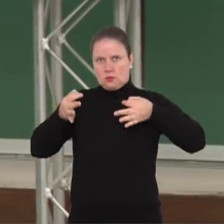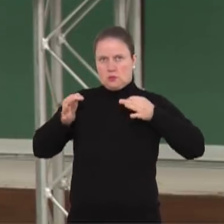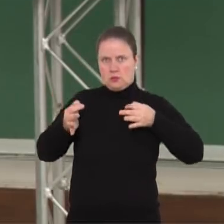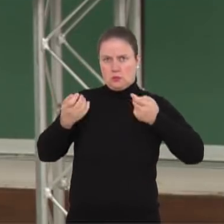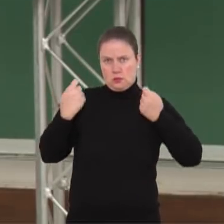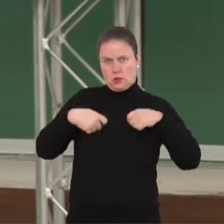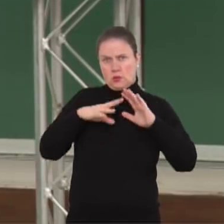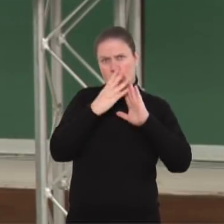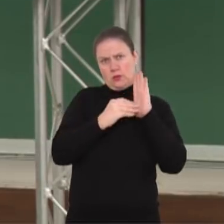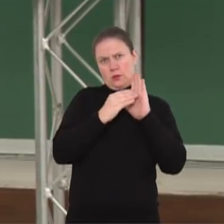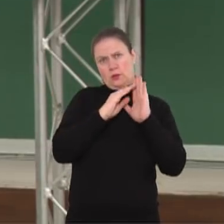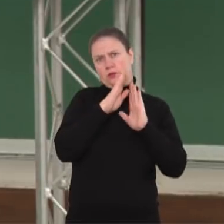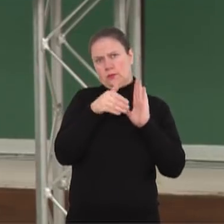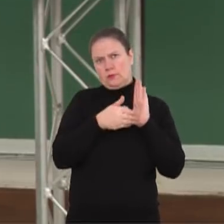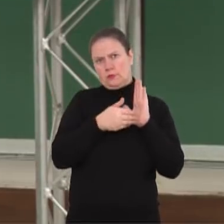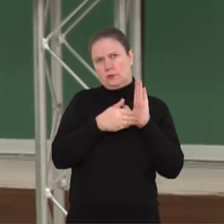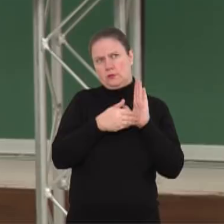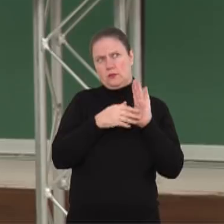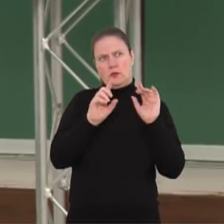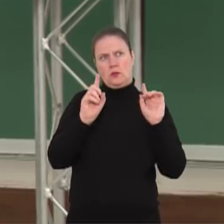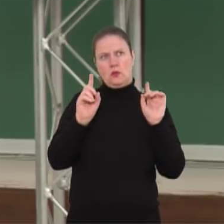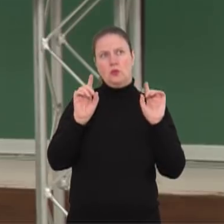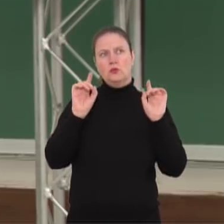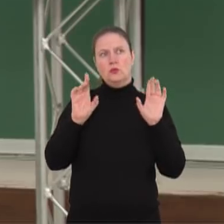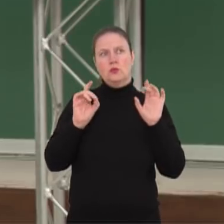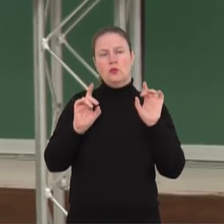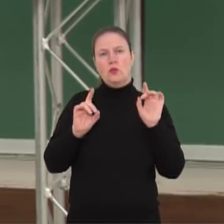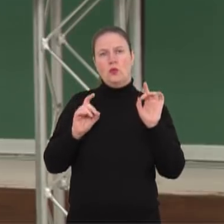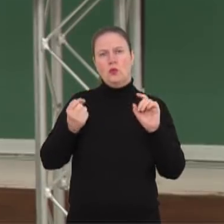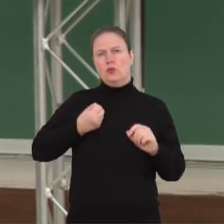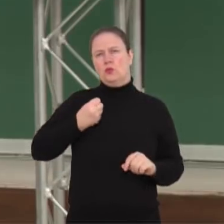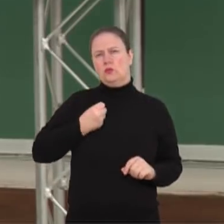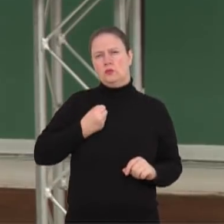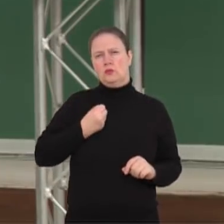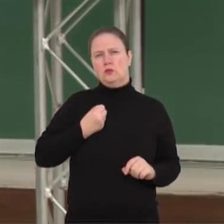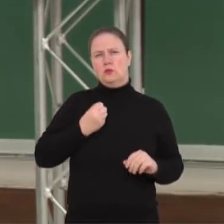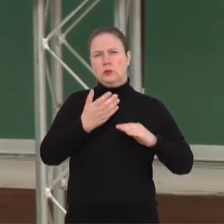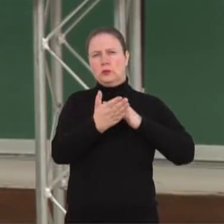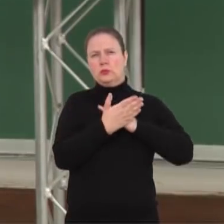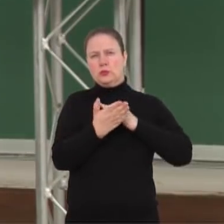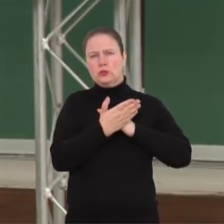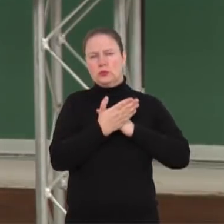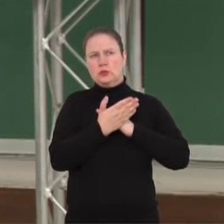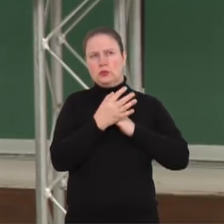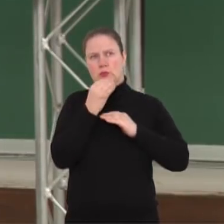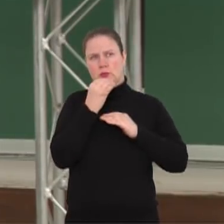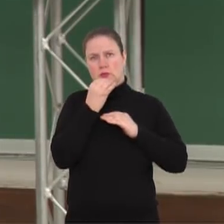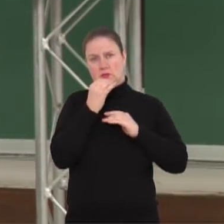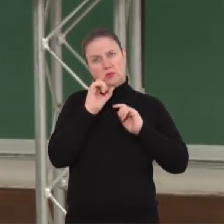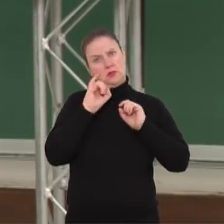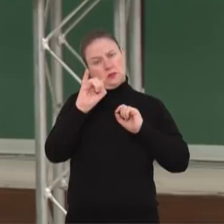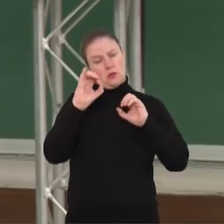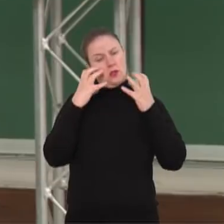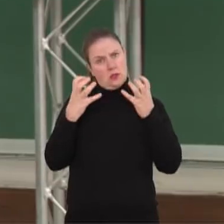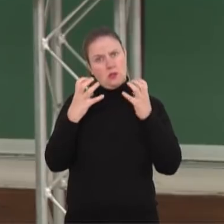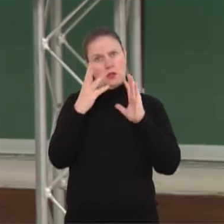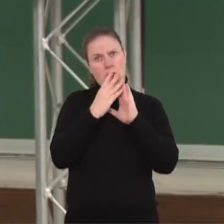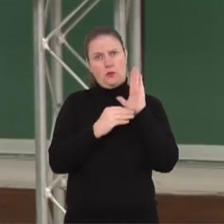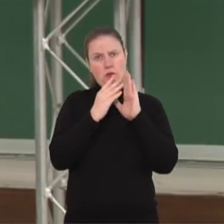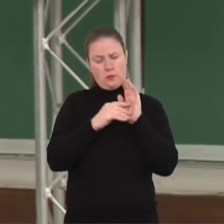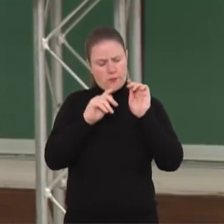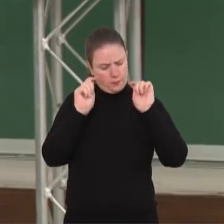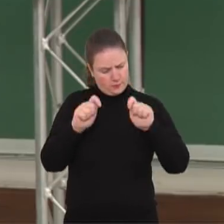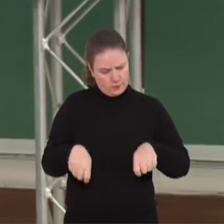inteiro, teacher? Não, você pode ir colocando os numerozinhos que fica mais fácil para a tua organização. Se você quiser copiar, depois você copia sem problema